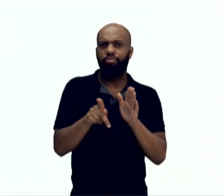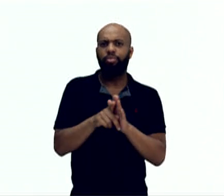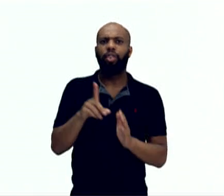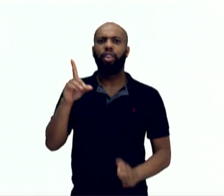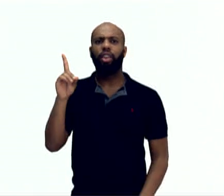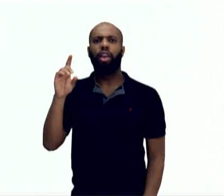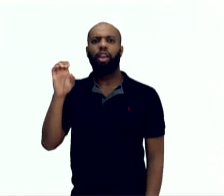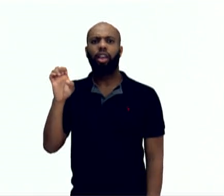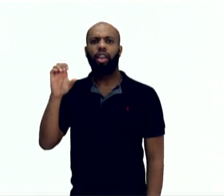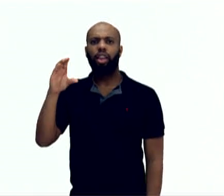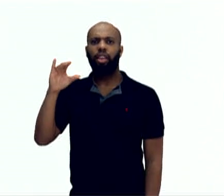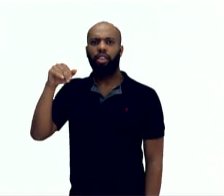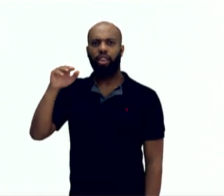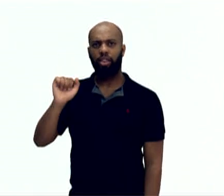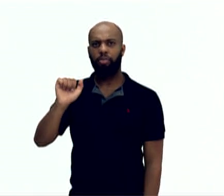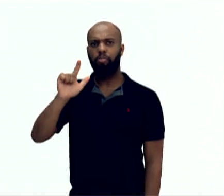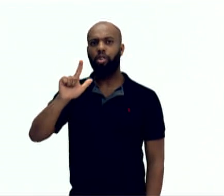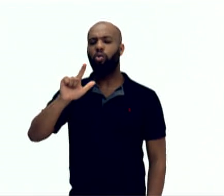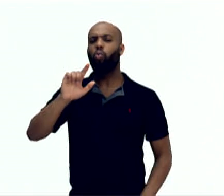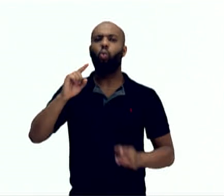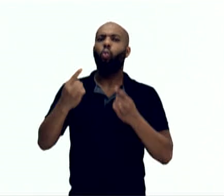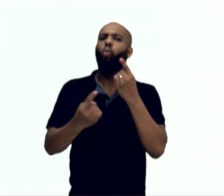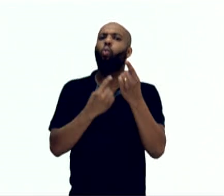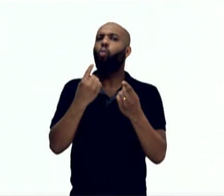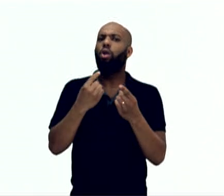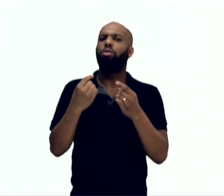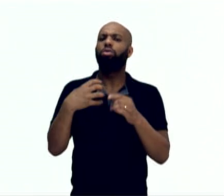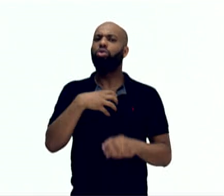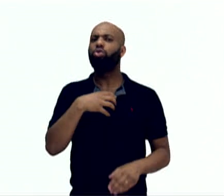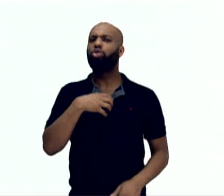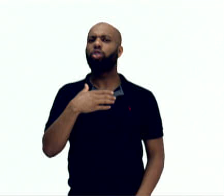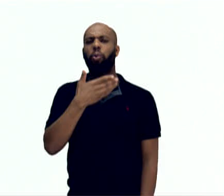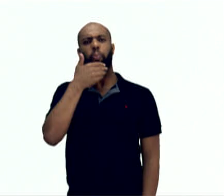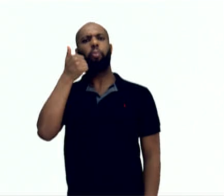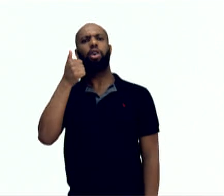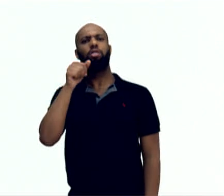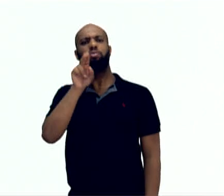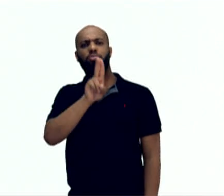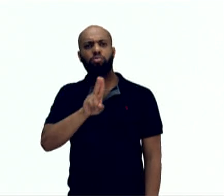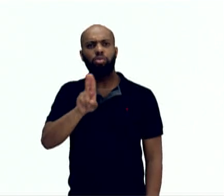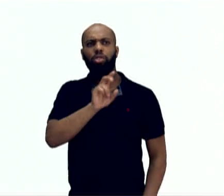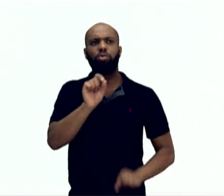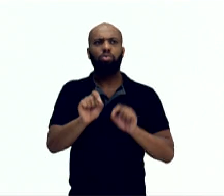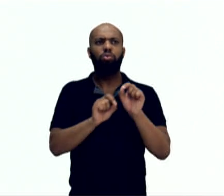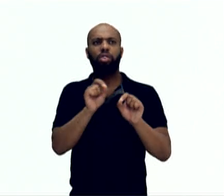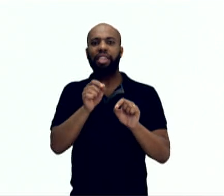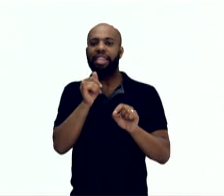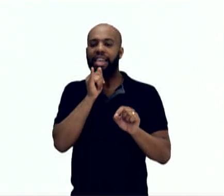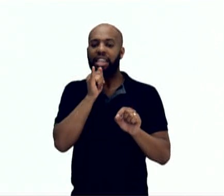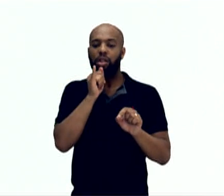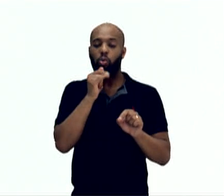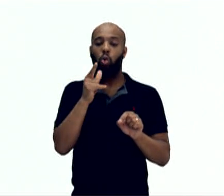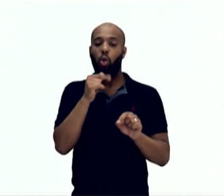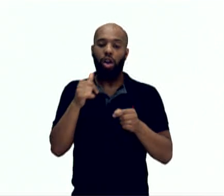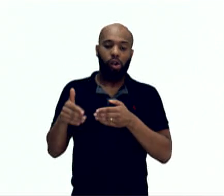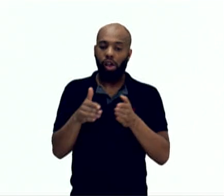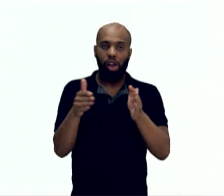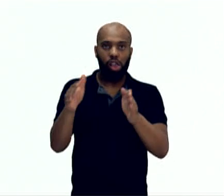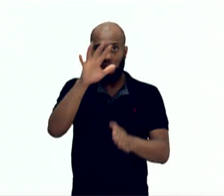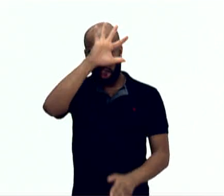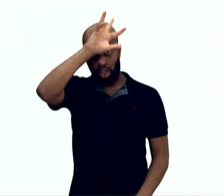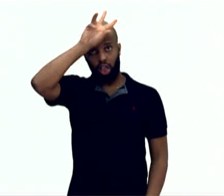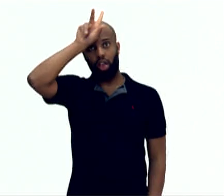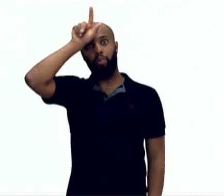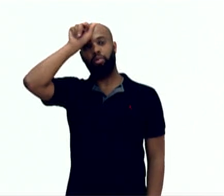qual é a unidade de medida mais adequada para eu expressar uma medida de um comprimento do rio Amazonas? O